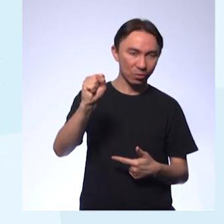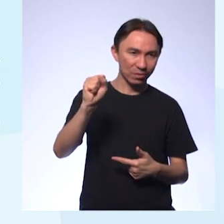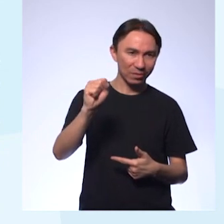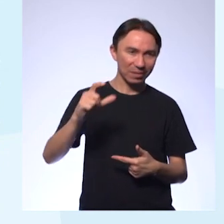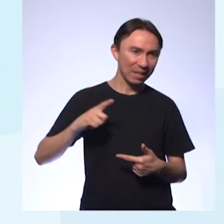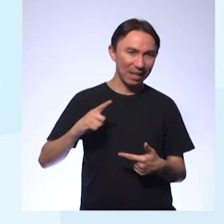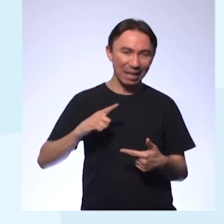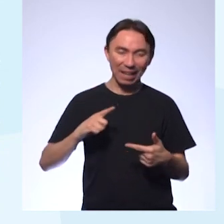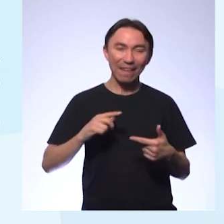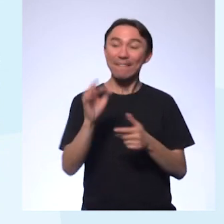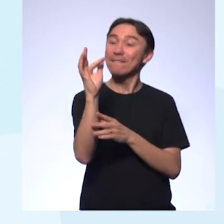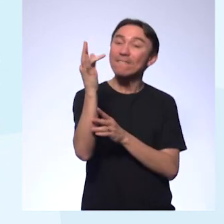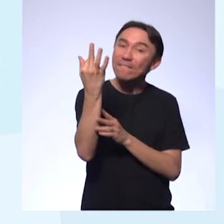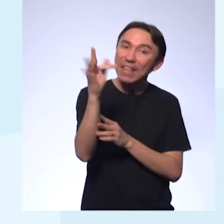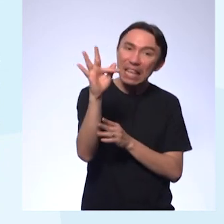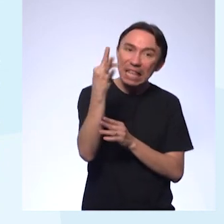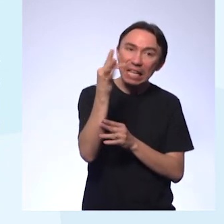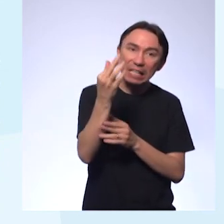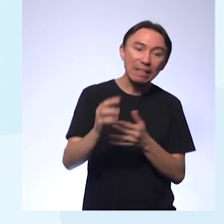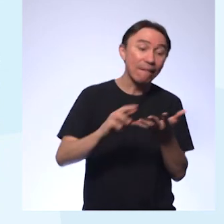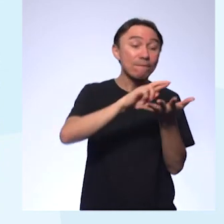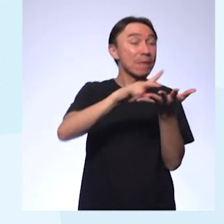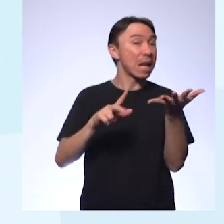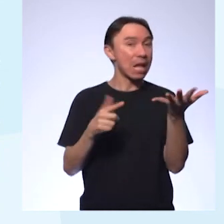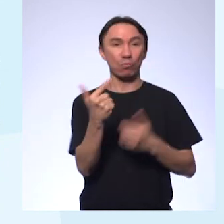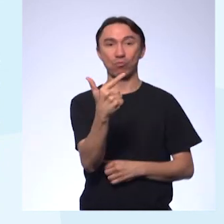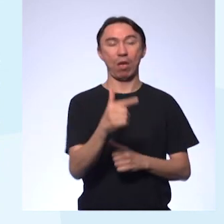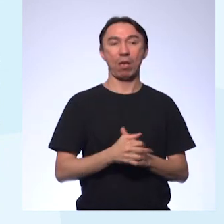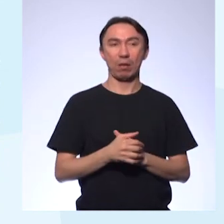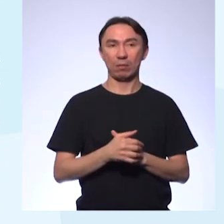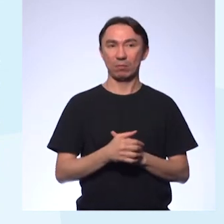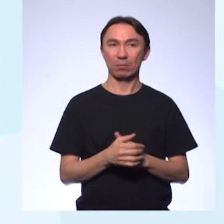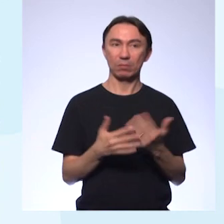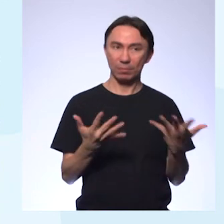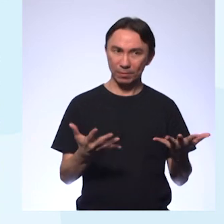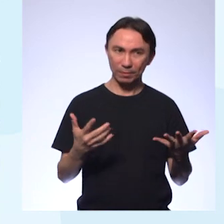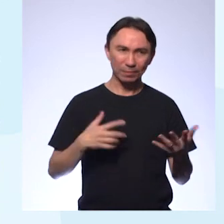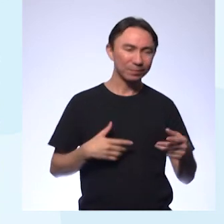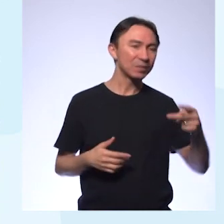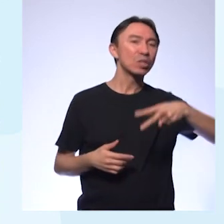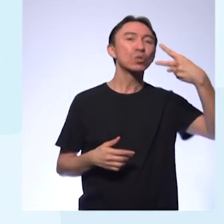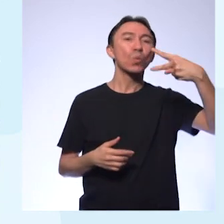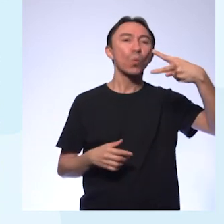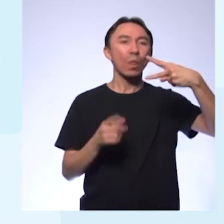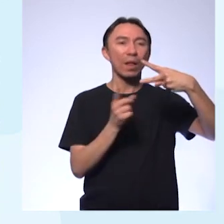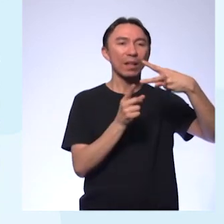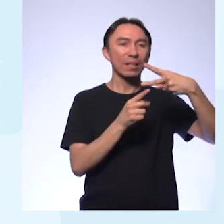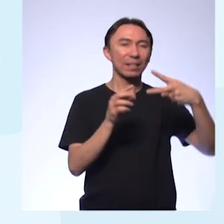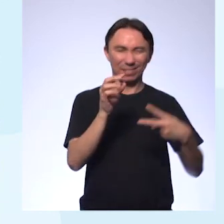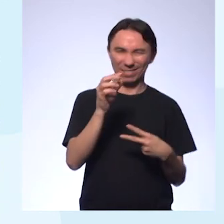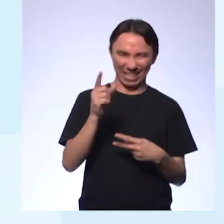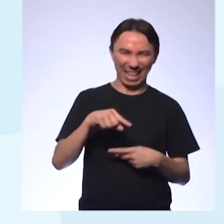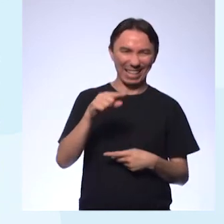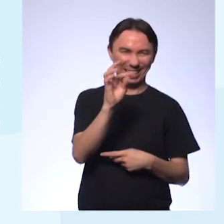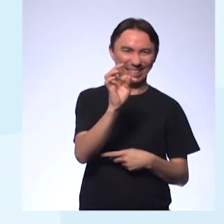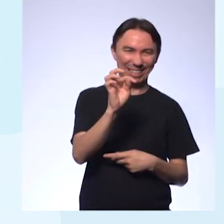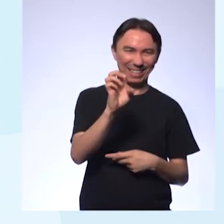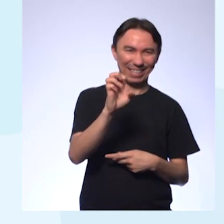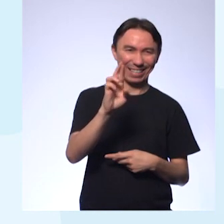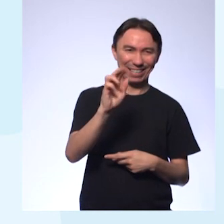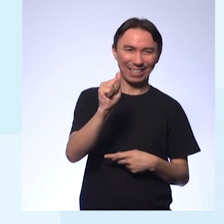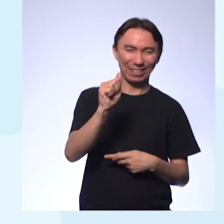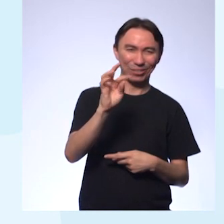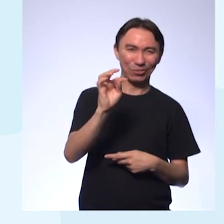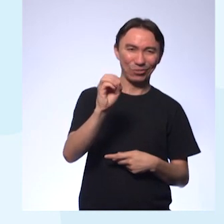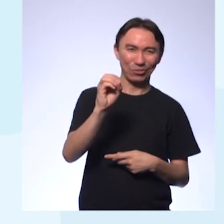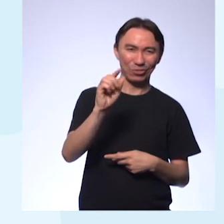propriedade física. Esse segundo composto, que a gente chama de teratogênico aqui, ele que causa esse tipo de problema.